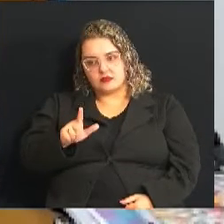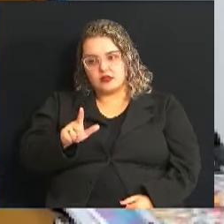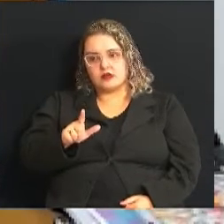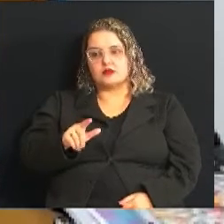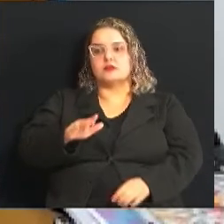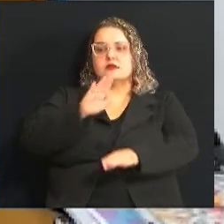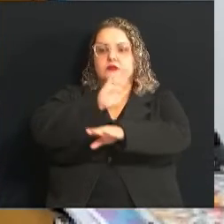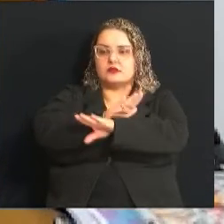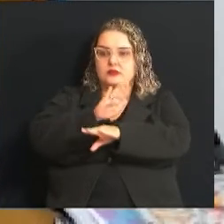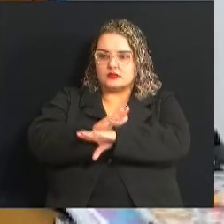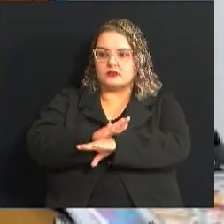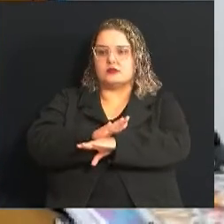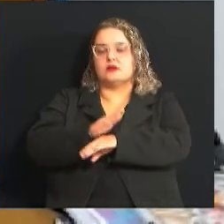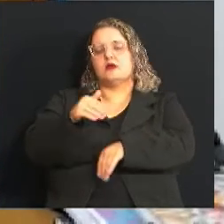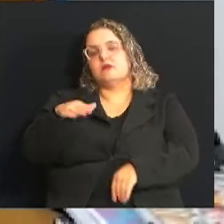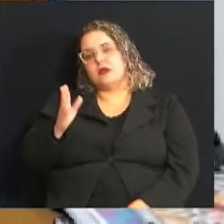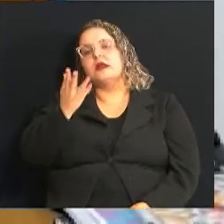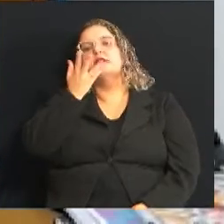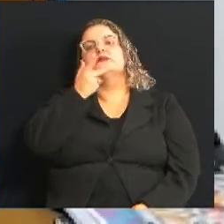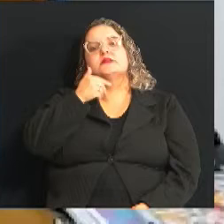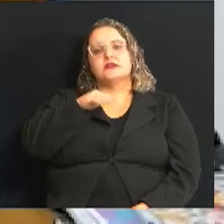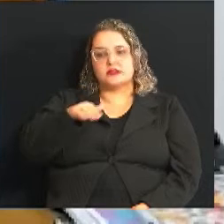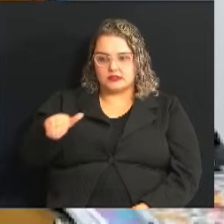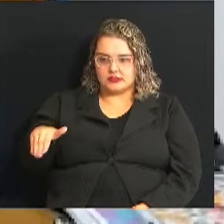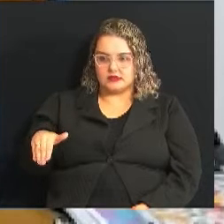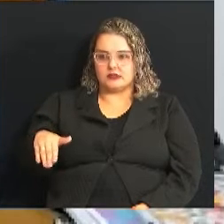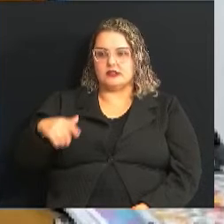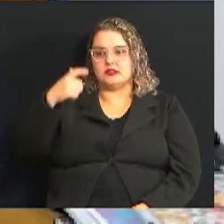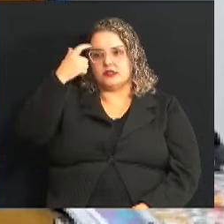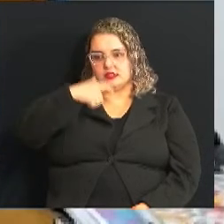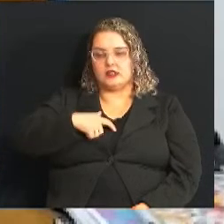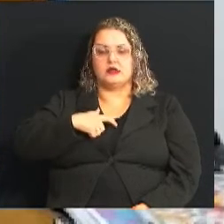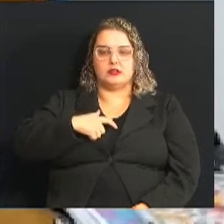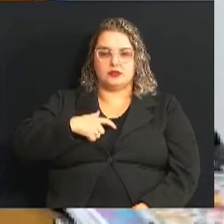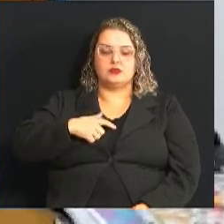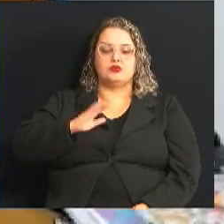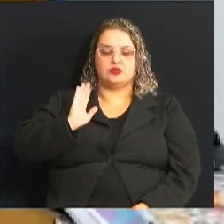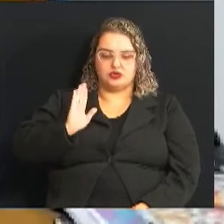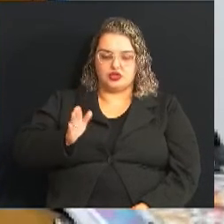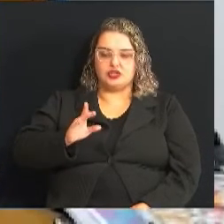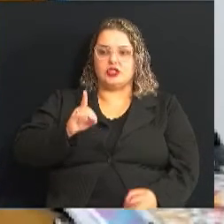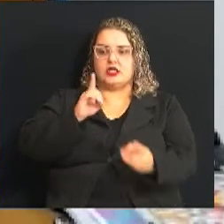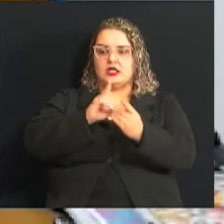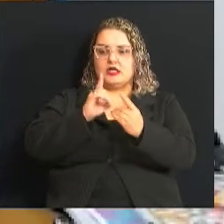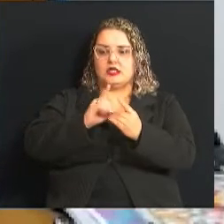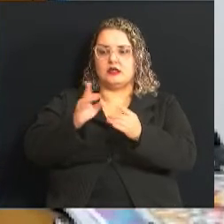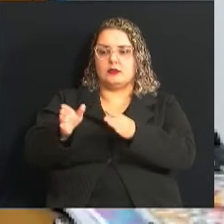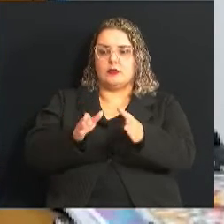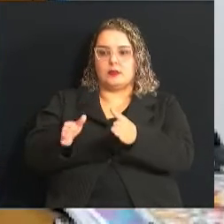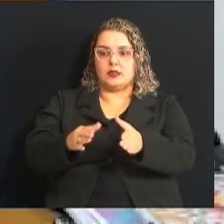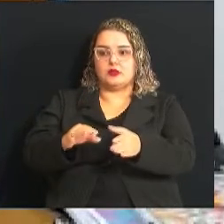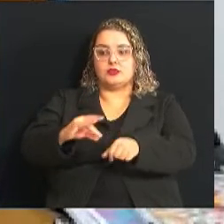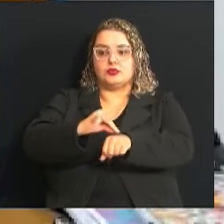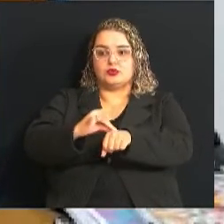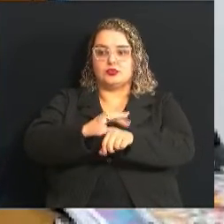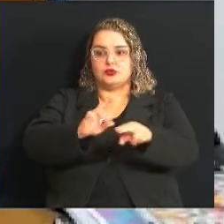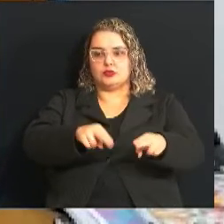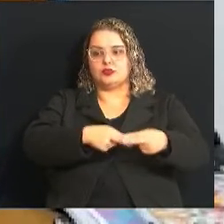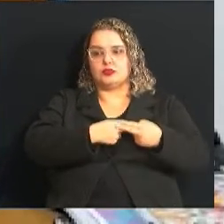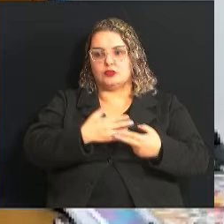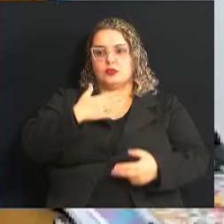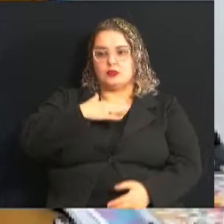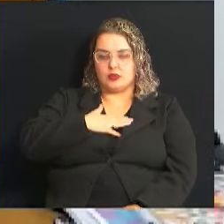ajudar muito mais essa criança. Eu já atendi crianças em cenários de perdas, então no meu caso,